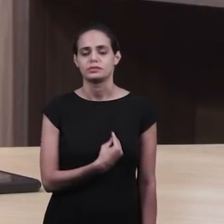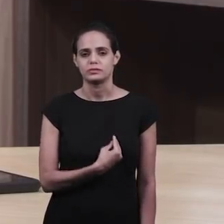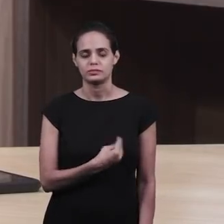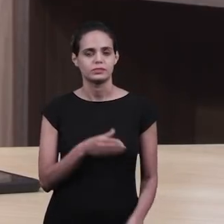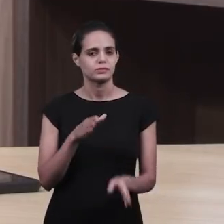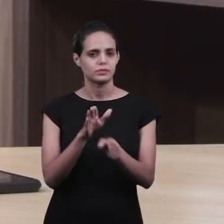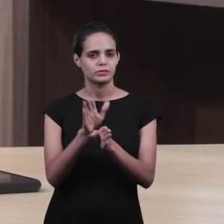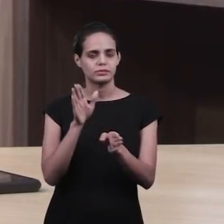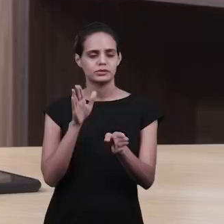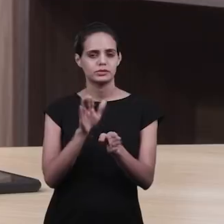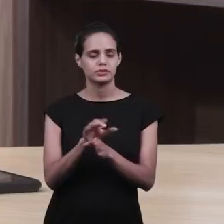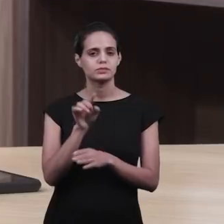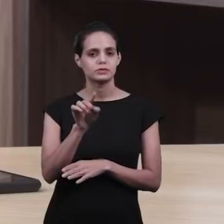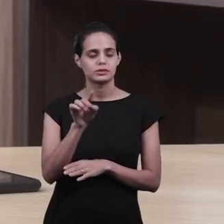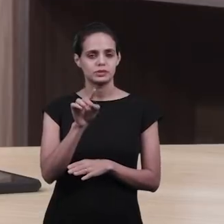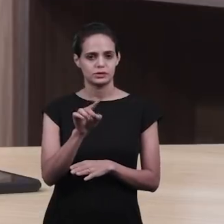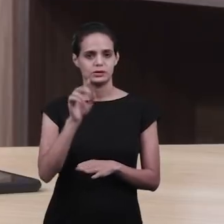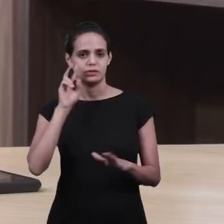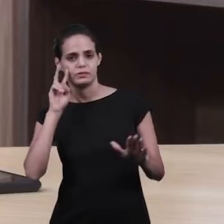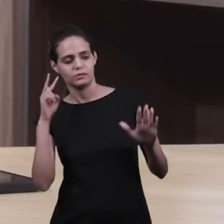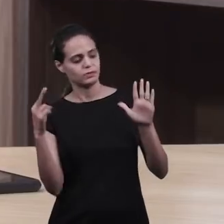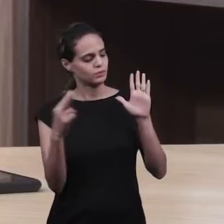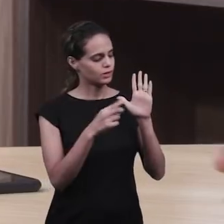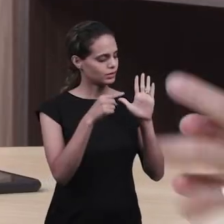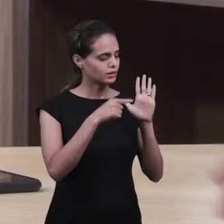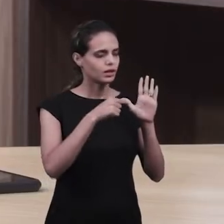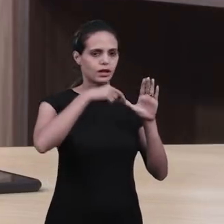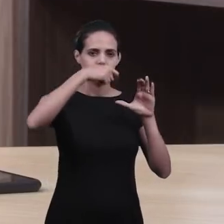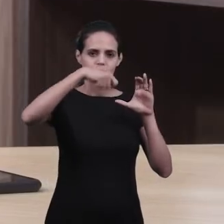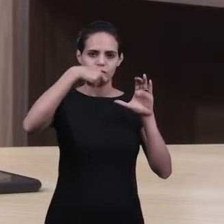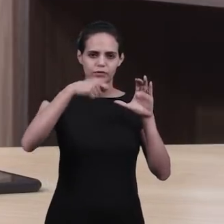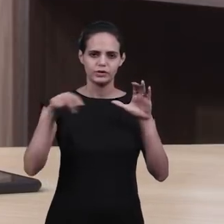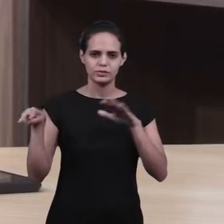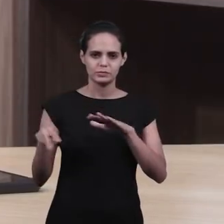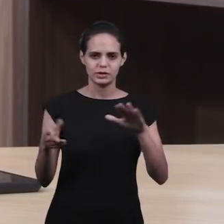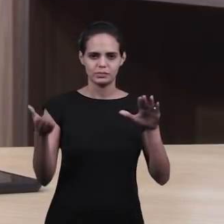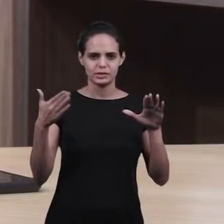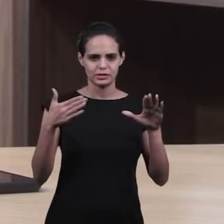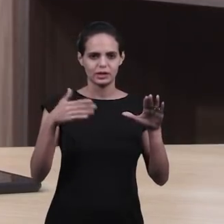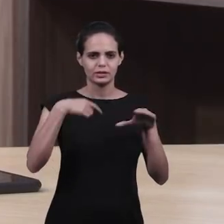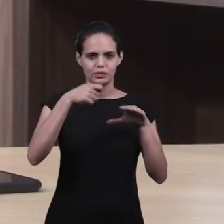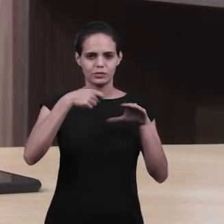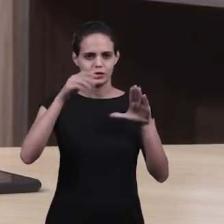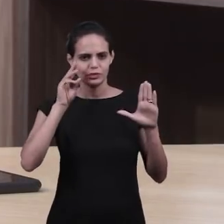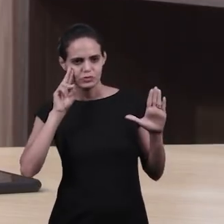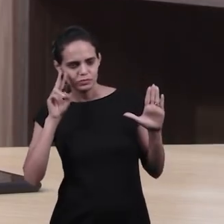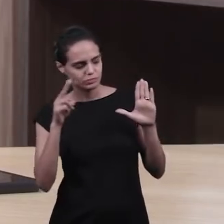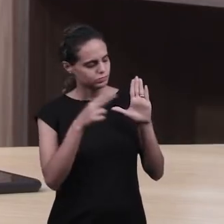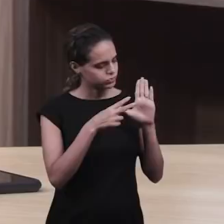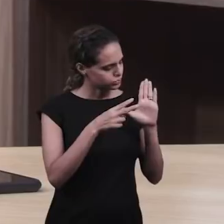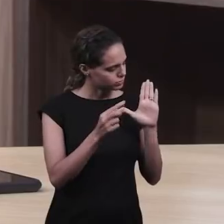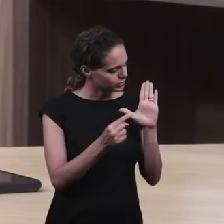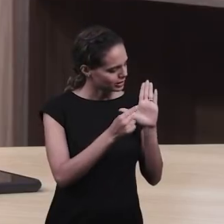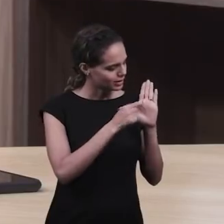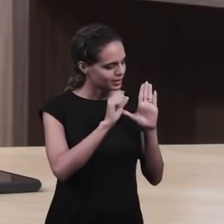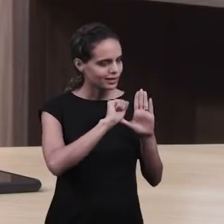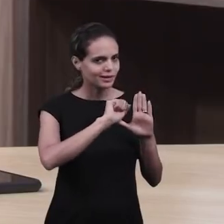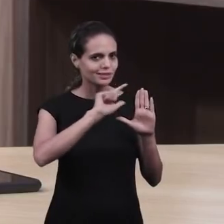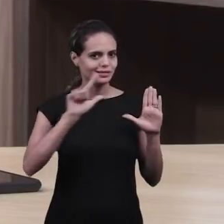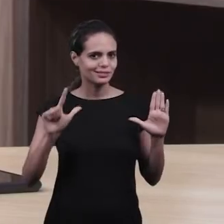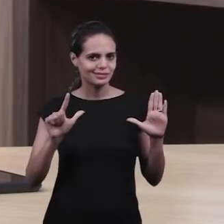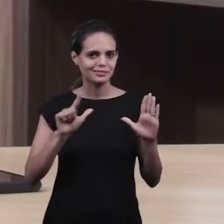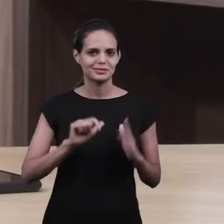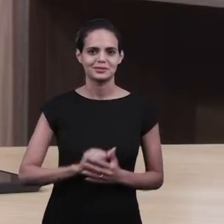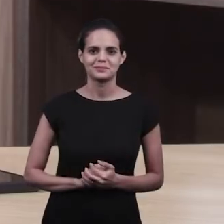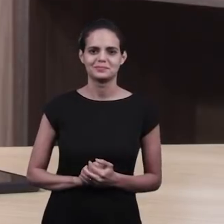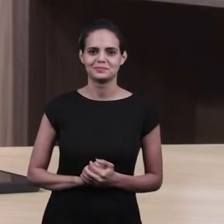você não deixe de assistir ao vídeo da semana passada, o programa Conversas Bíblicas da semana passada. Mas nós vamos dar continuidade a